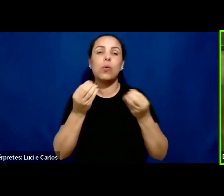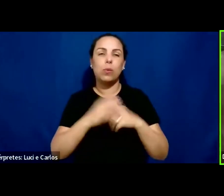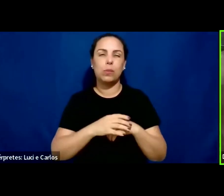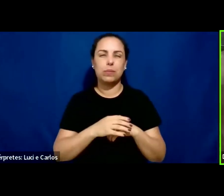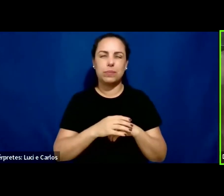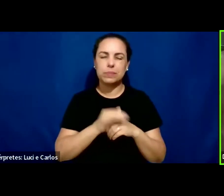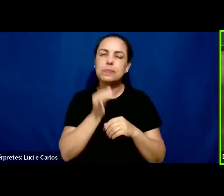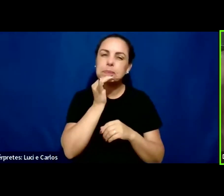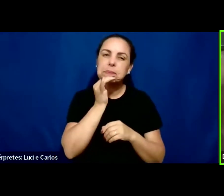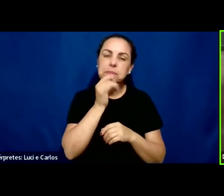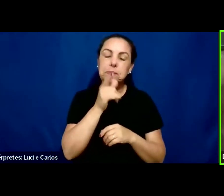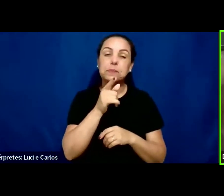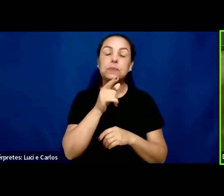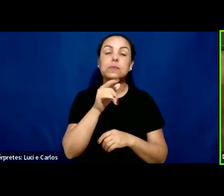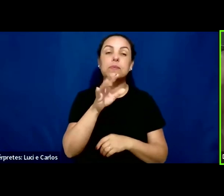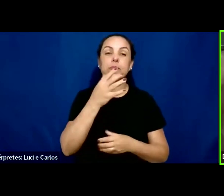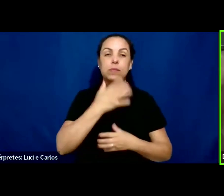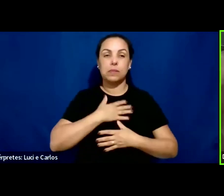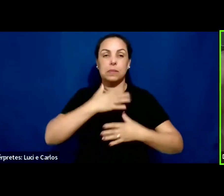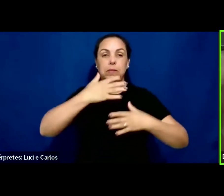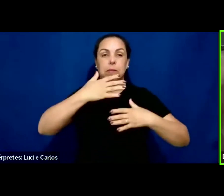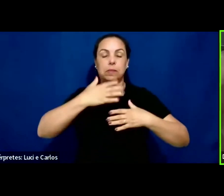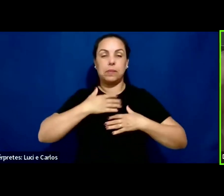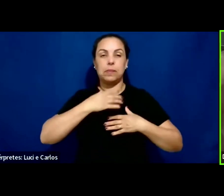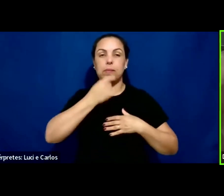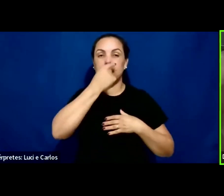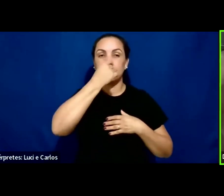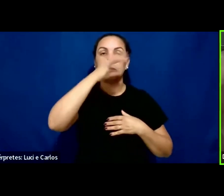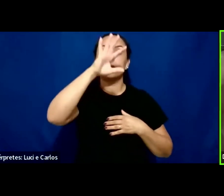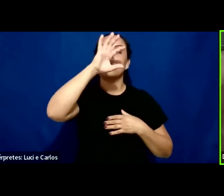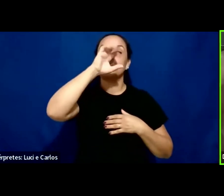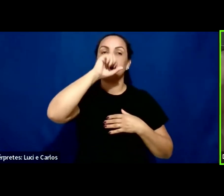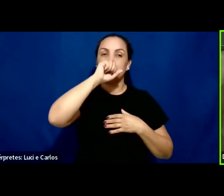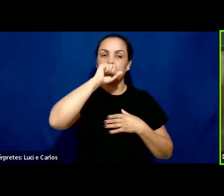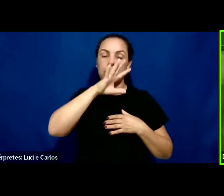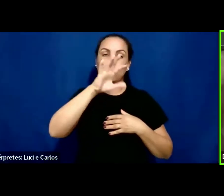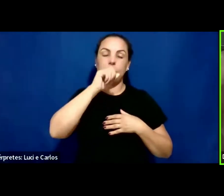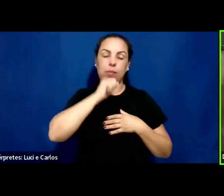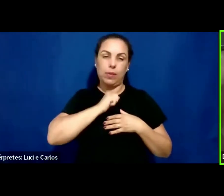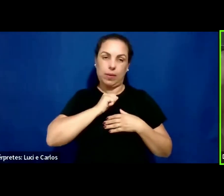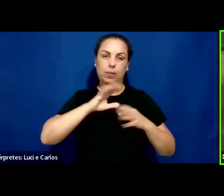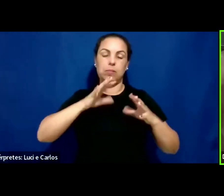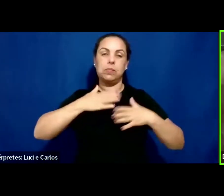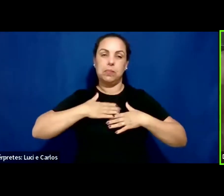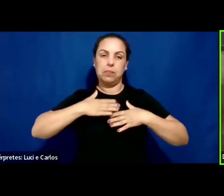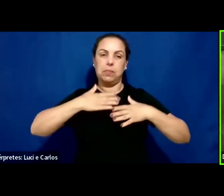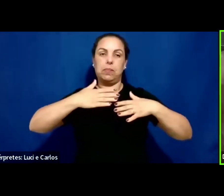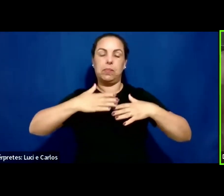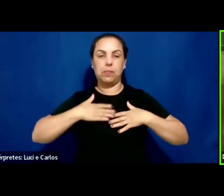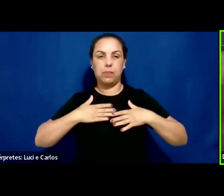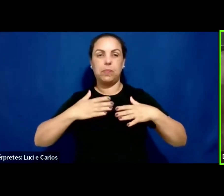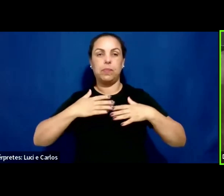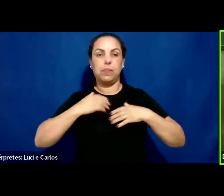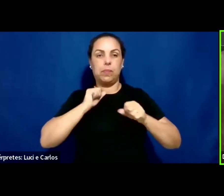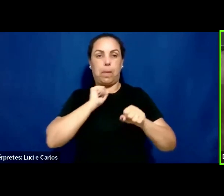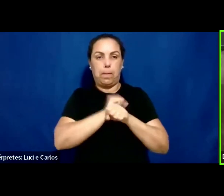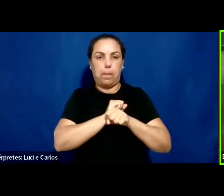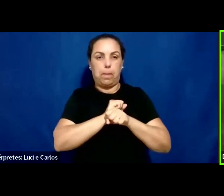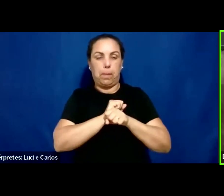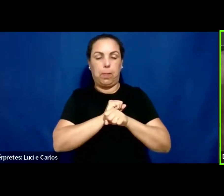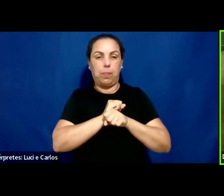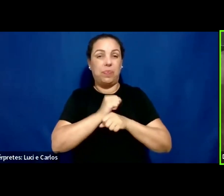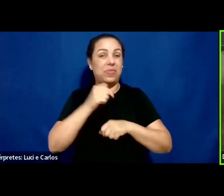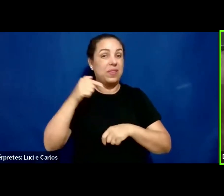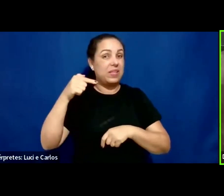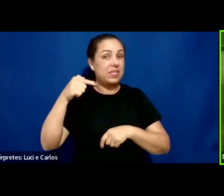respirar, você sobrevive apenas, no máximo, 7 minutos. Tem gente que não passa 2, nem 1 minuto. Mas os bons de